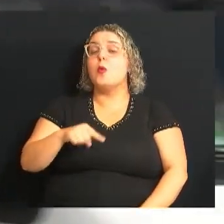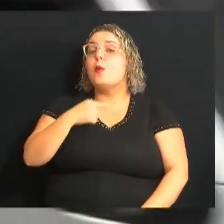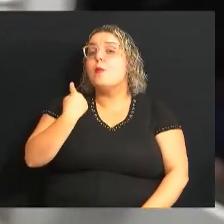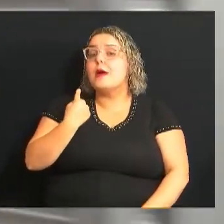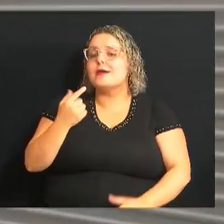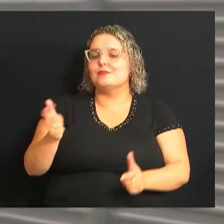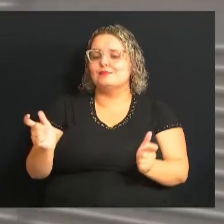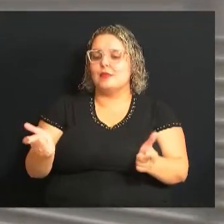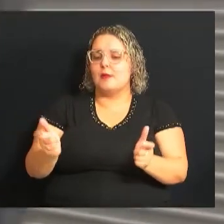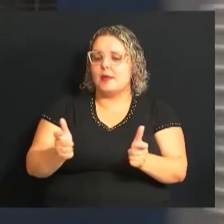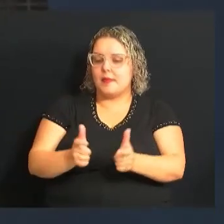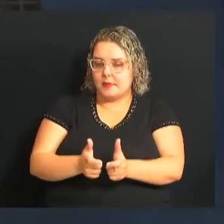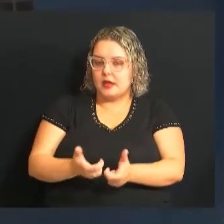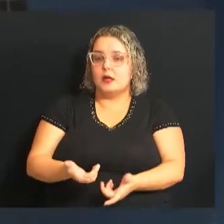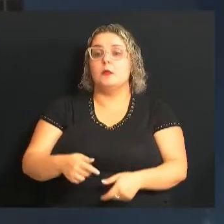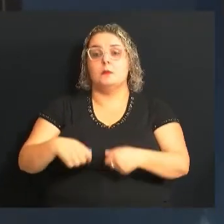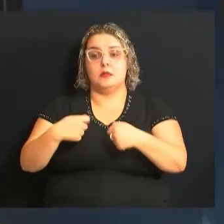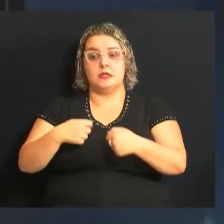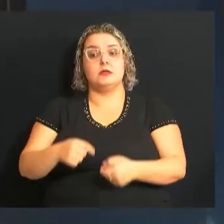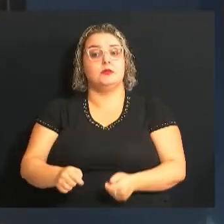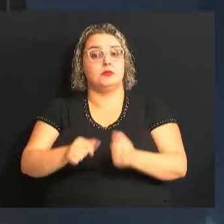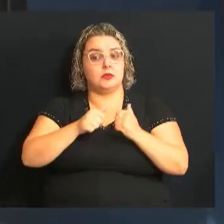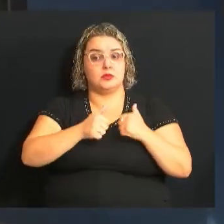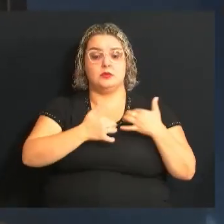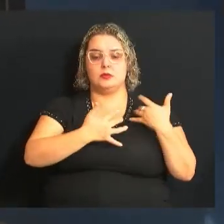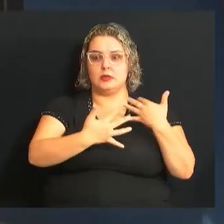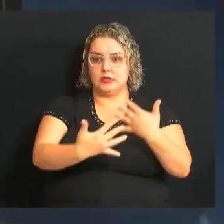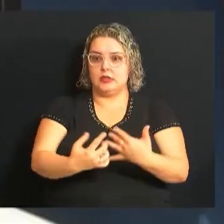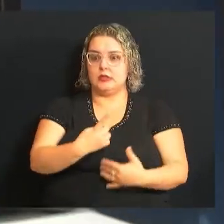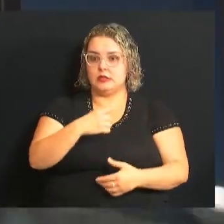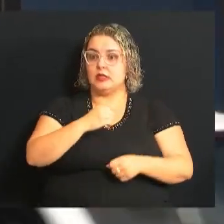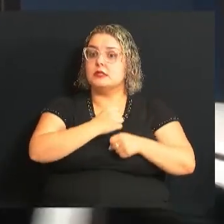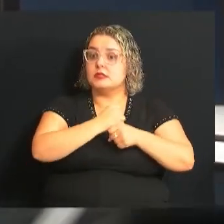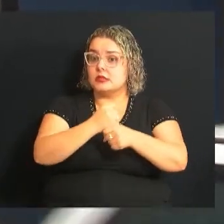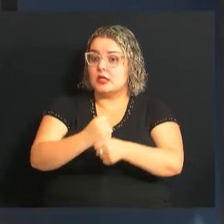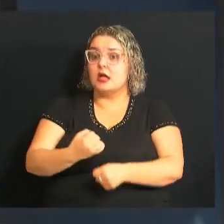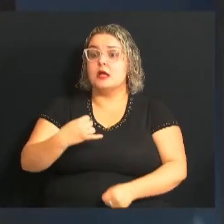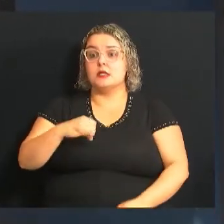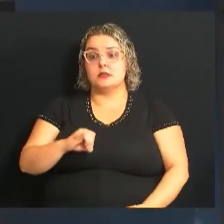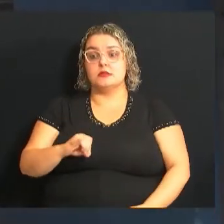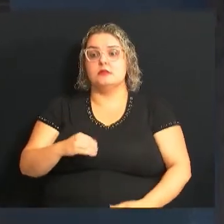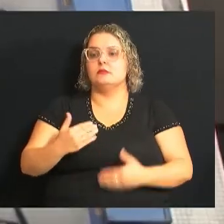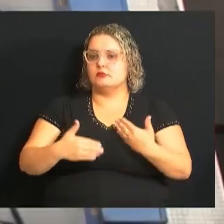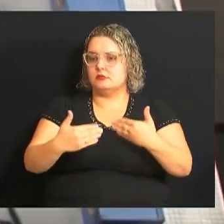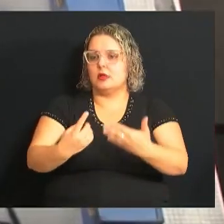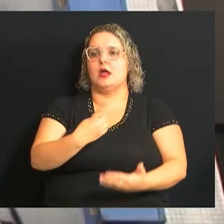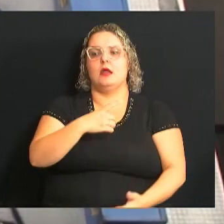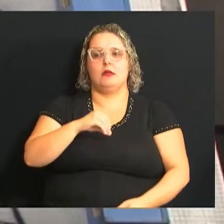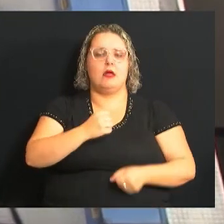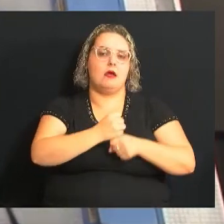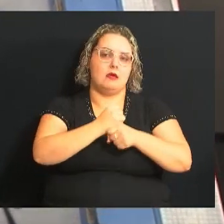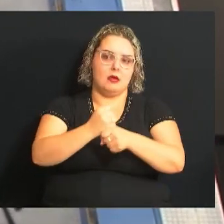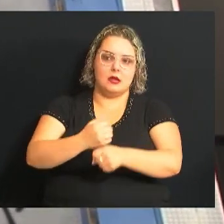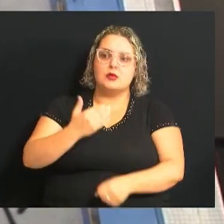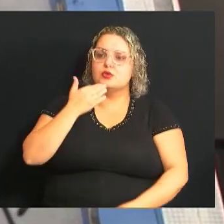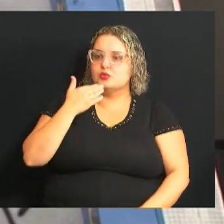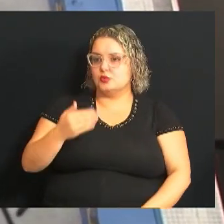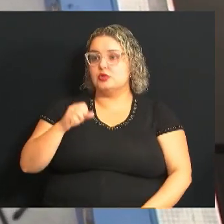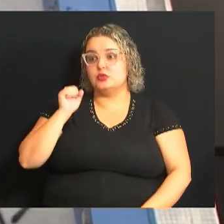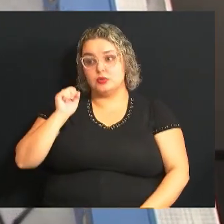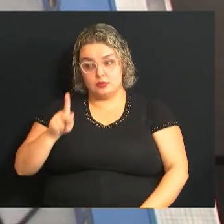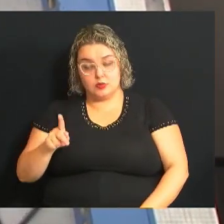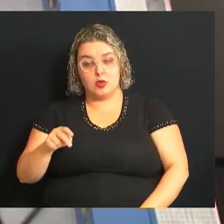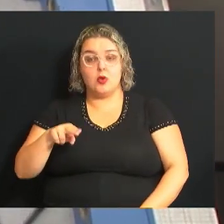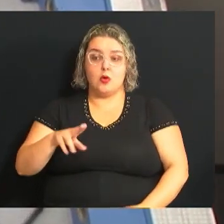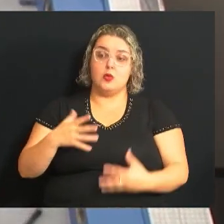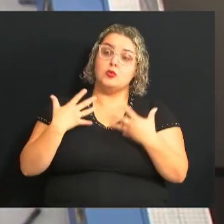que ter concedido esse benefício nos últimos 10 anos. Se já passaram 10 anos, né, do pedido da aposentadoria ou do recebimento